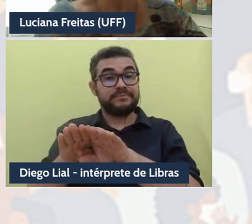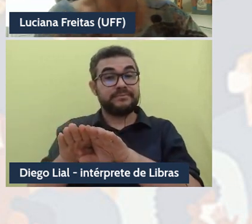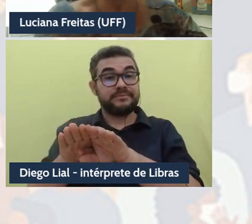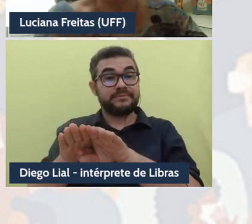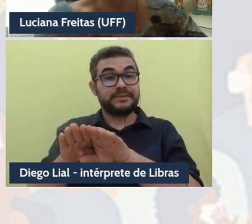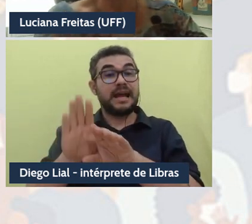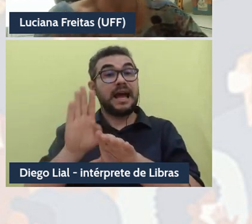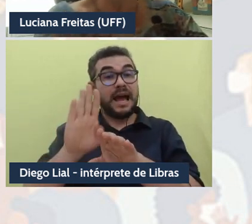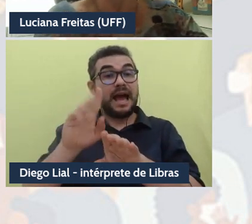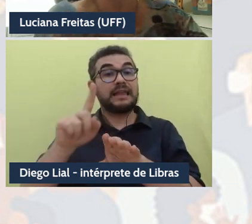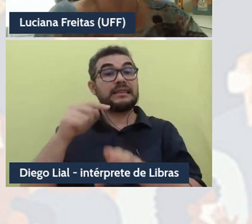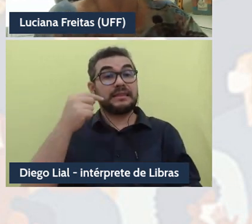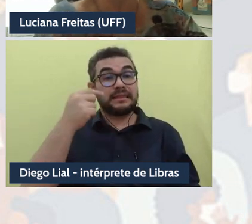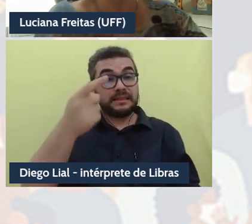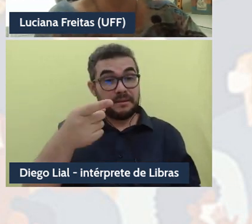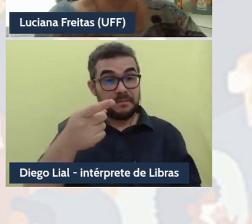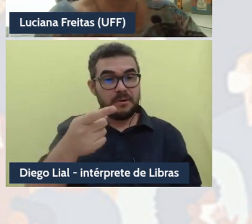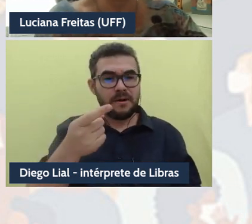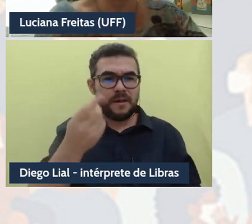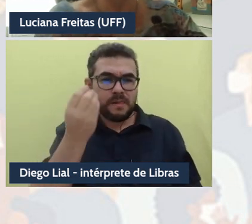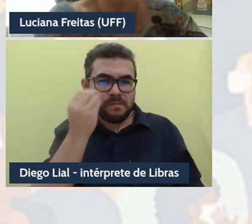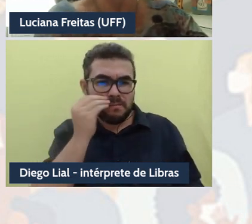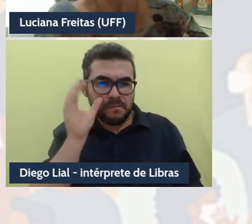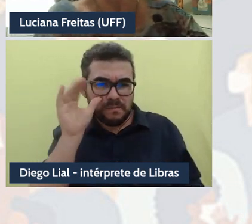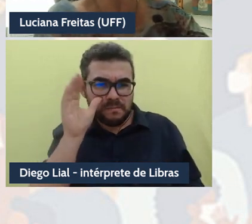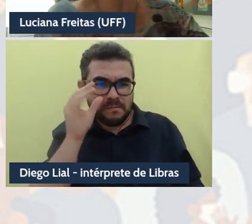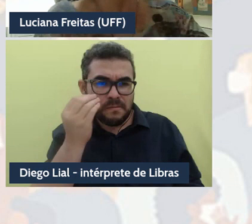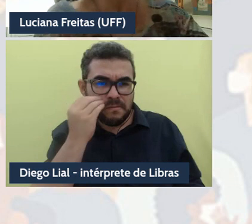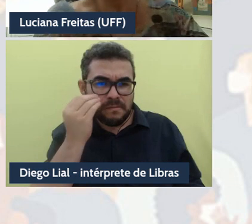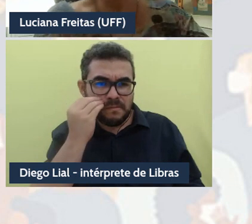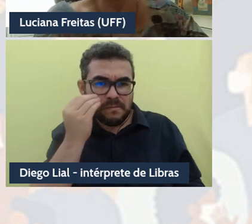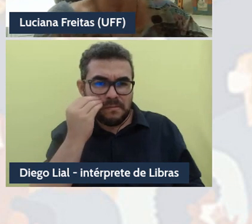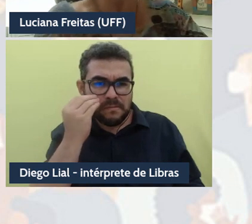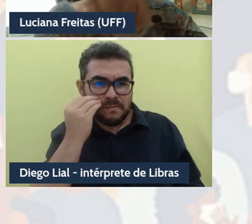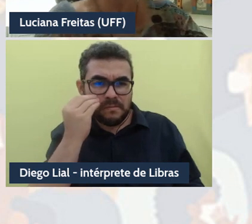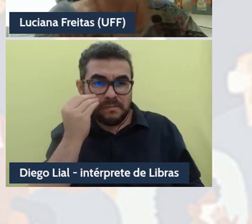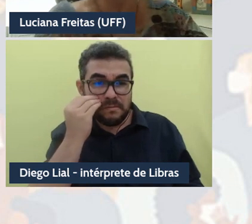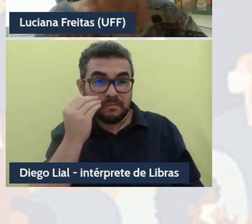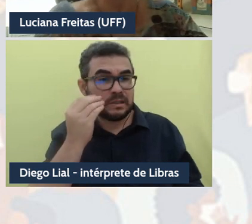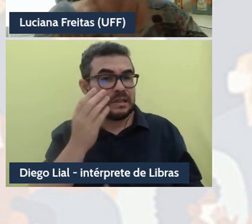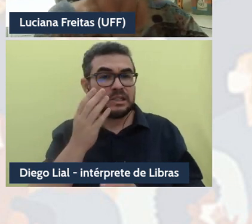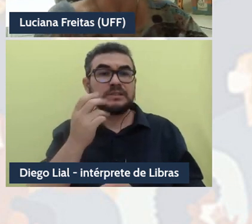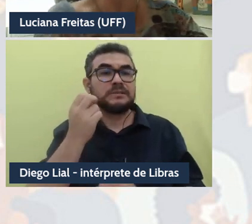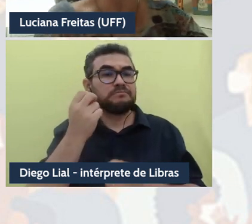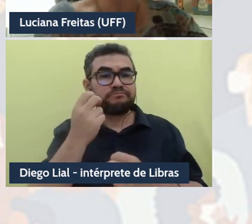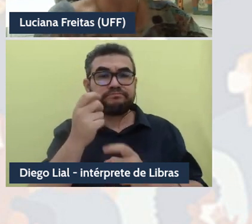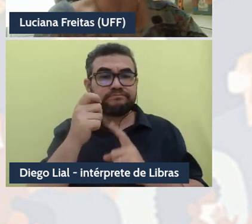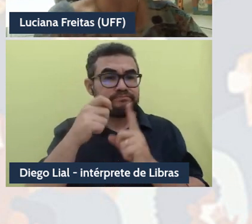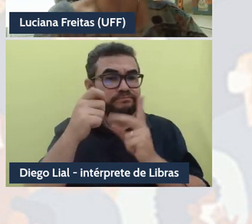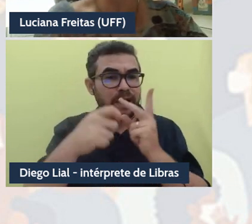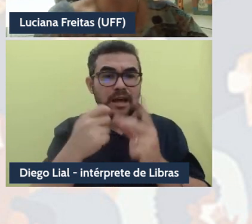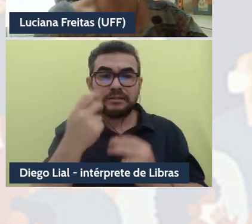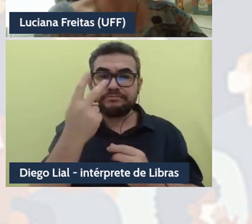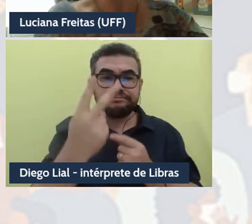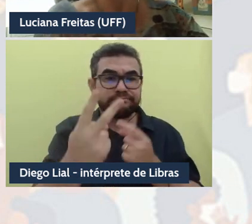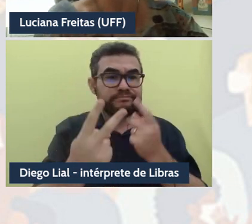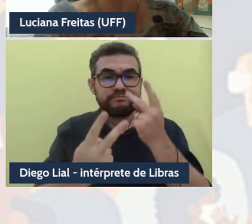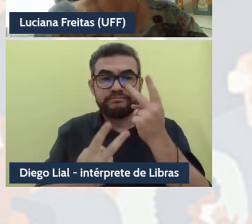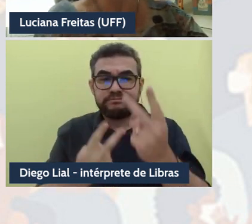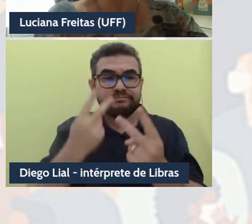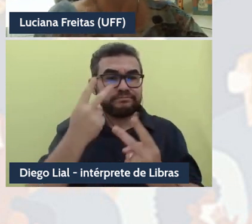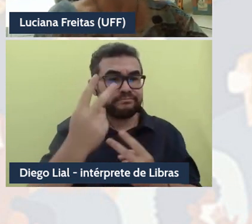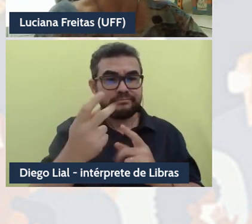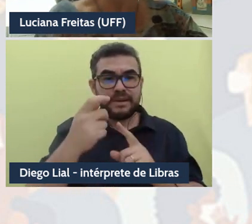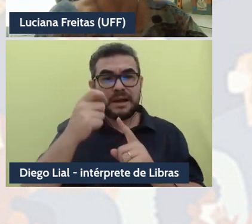ser testada universalmente e bimestralmente, inclusive. Né? Em vários países do mundo,